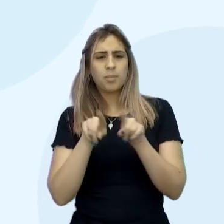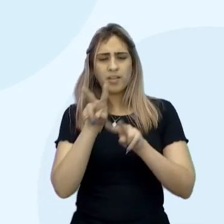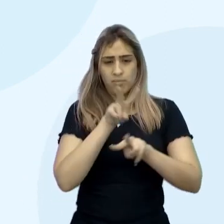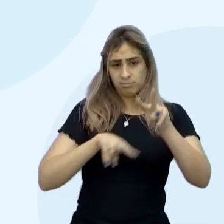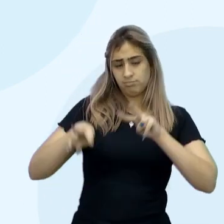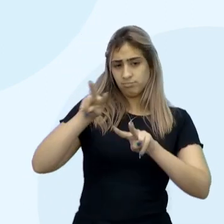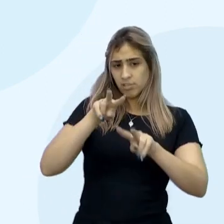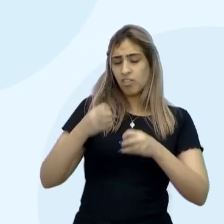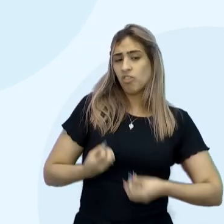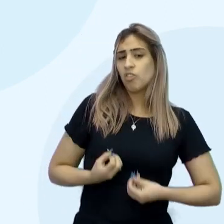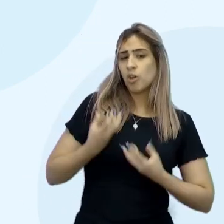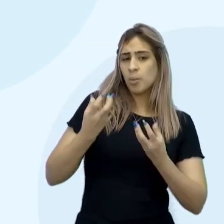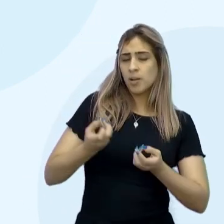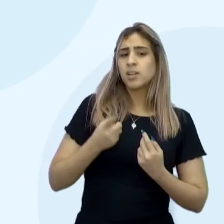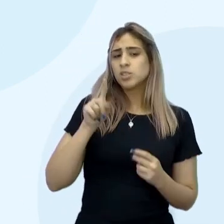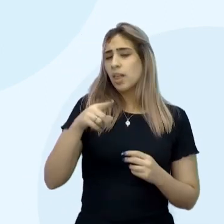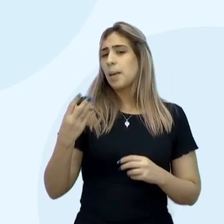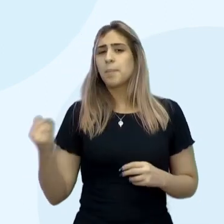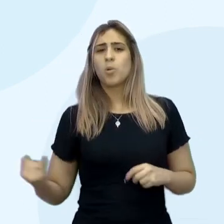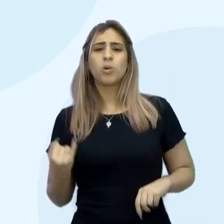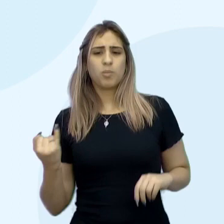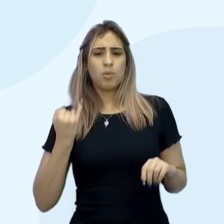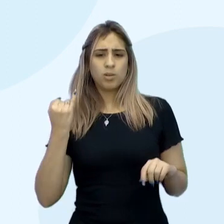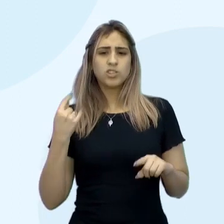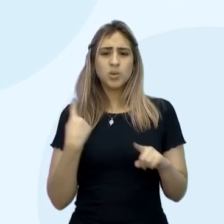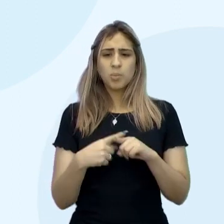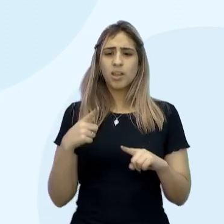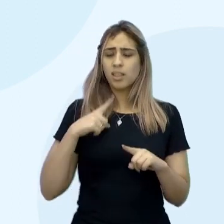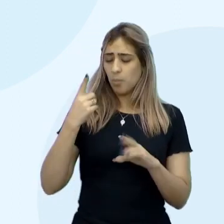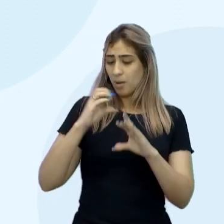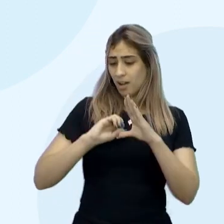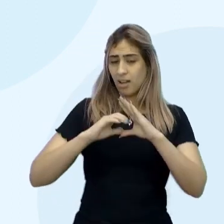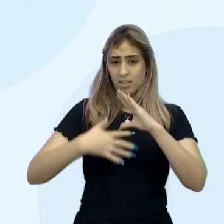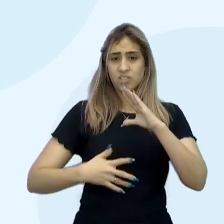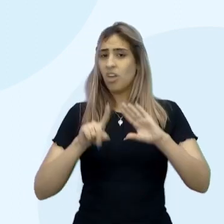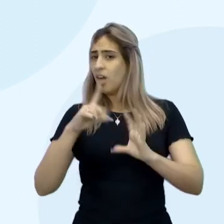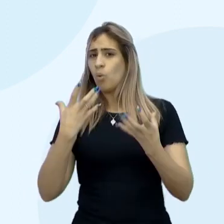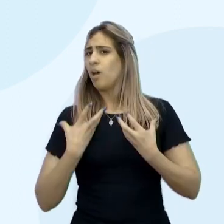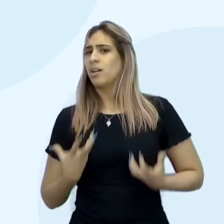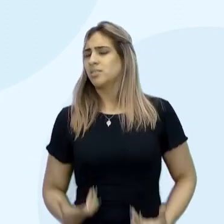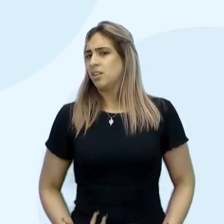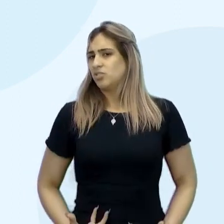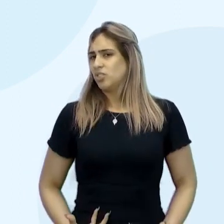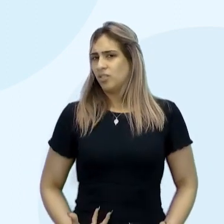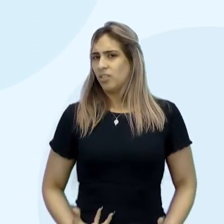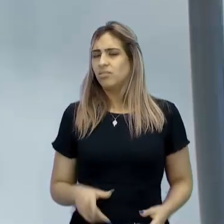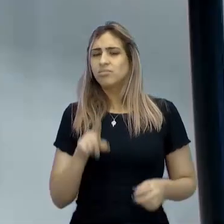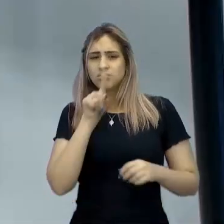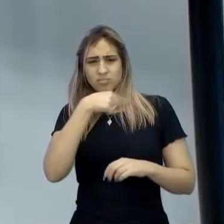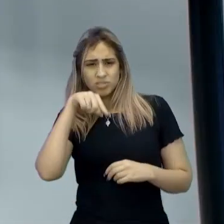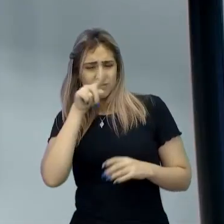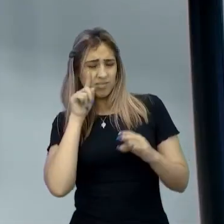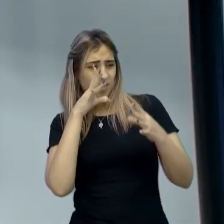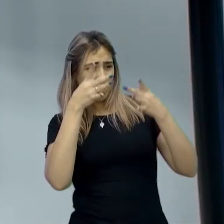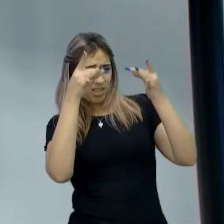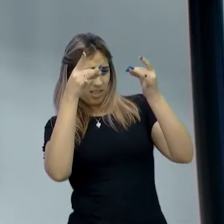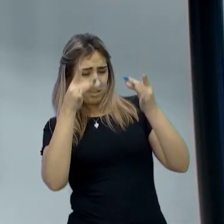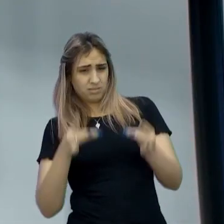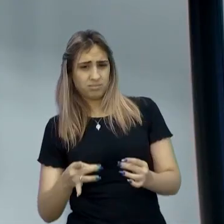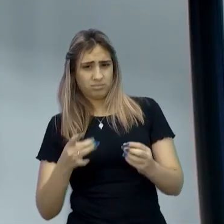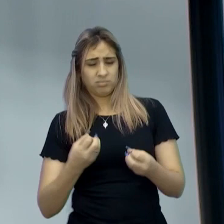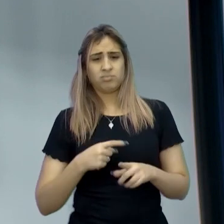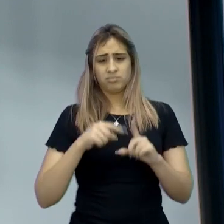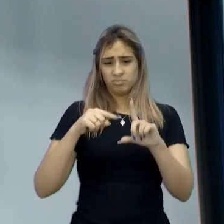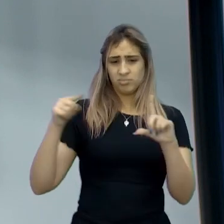visualização de informações ela é muito importante e ela tem uma característica, ela não é cansativa. Se a gente for descrever dados